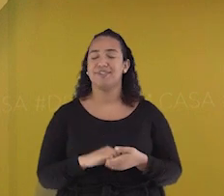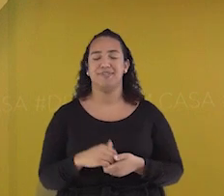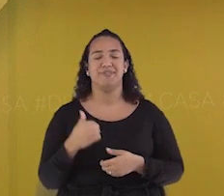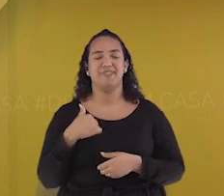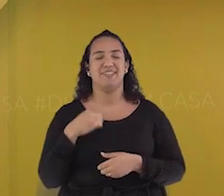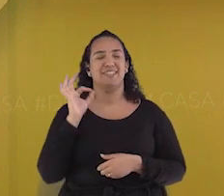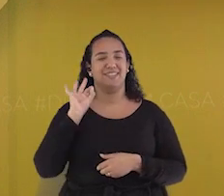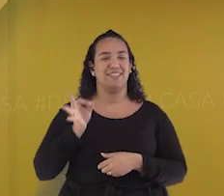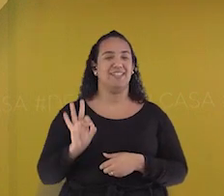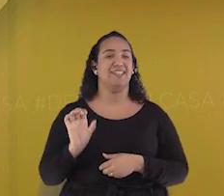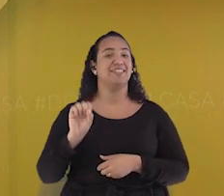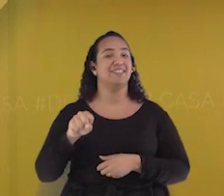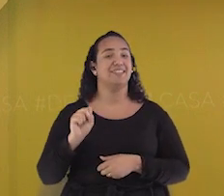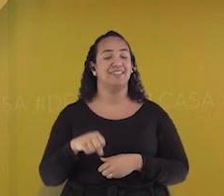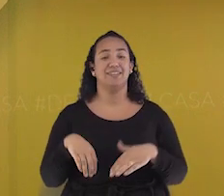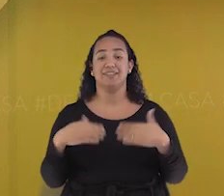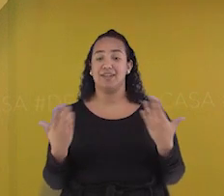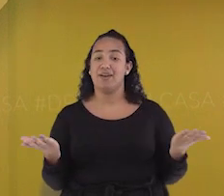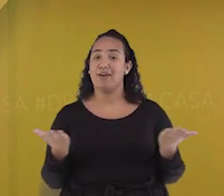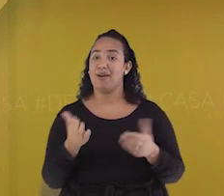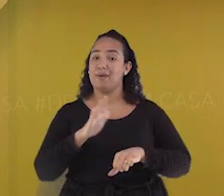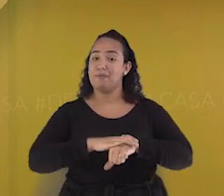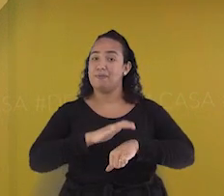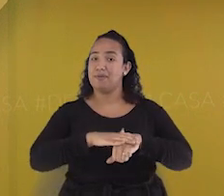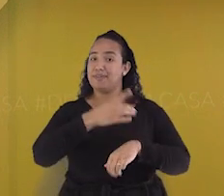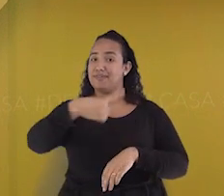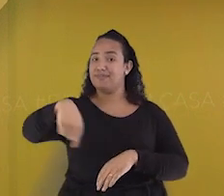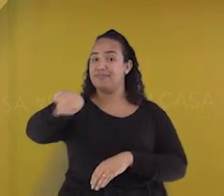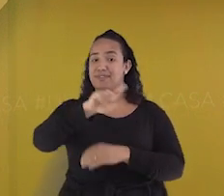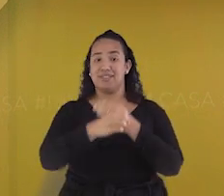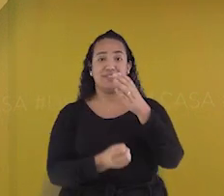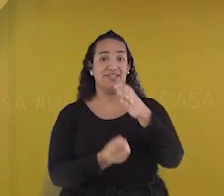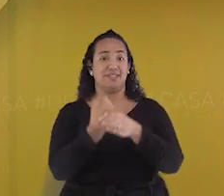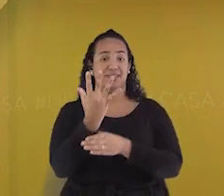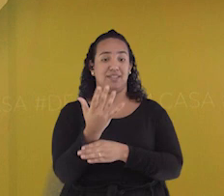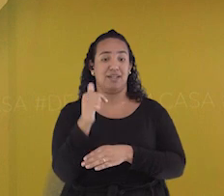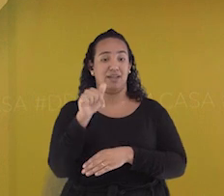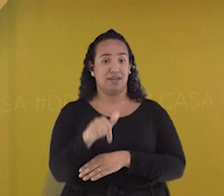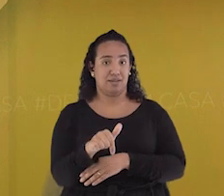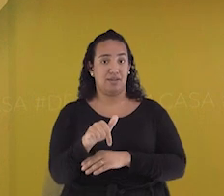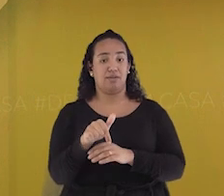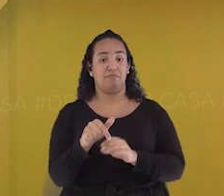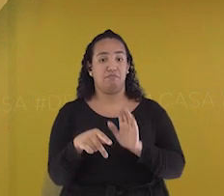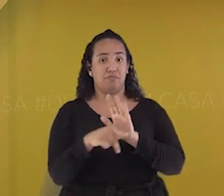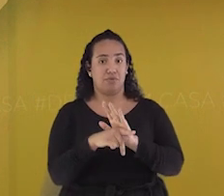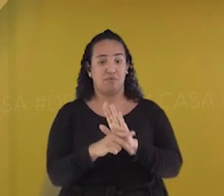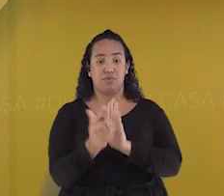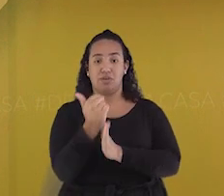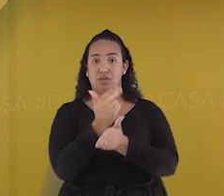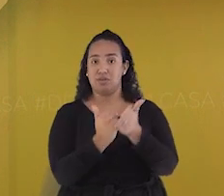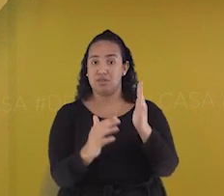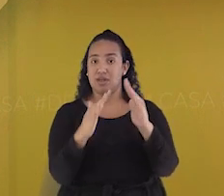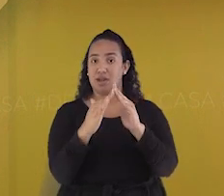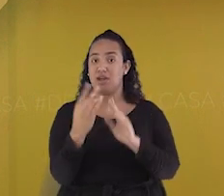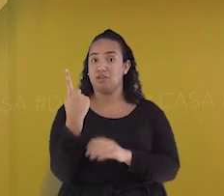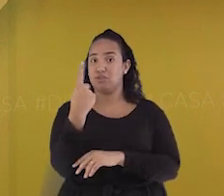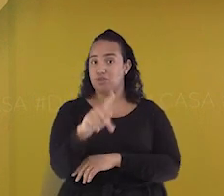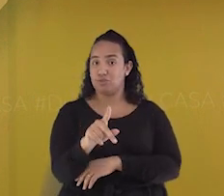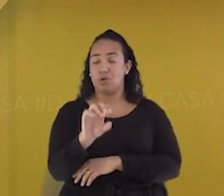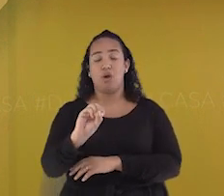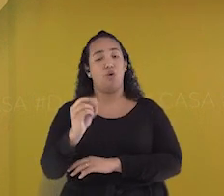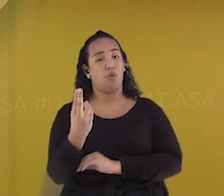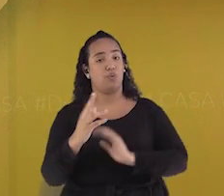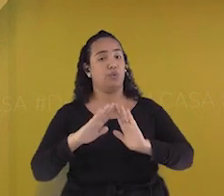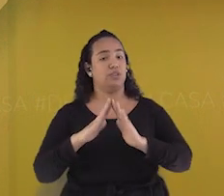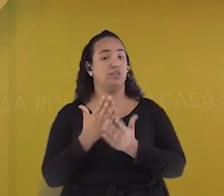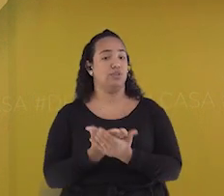Eu aposto que sim! Agora chegou a sua vez de fazer uma maquete de curvas de nível aí na sua casa ou na